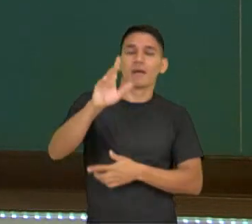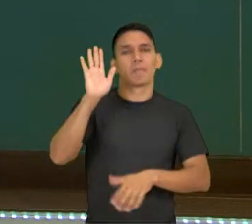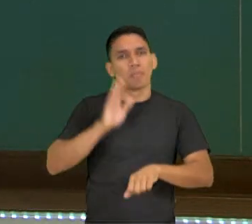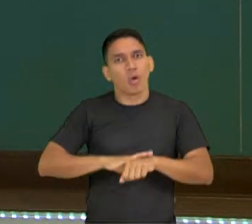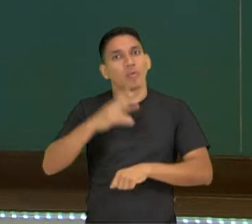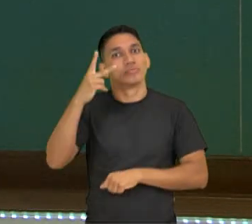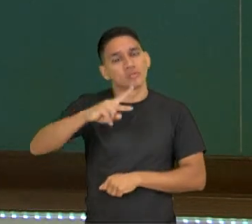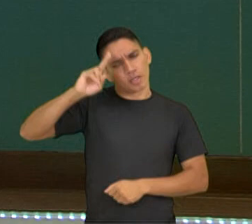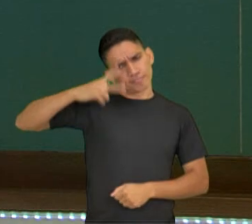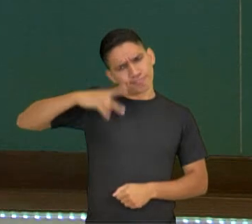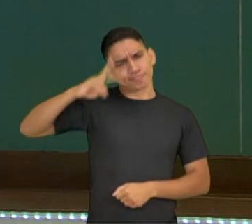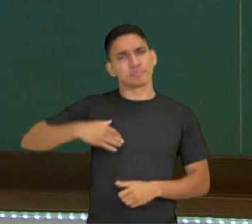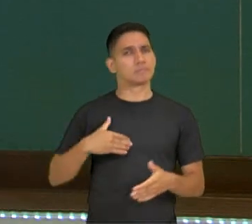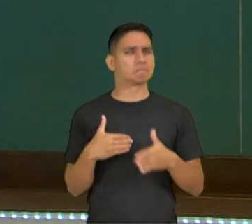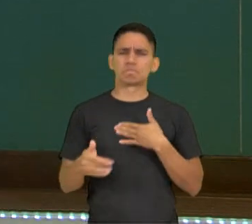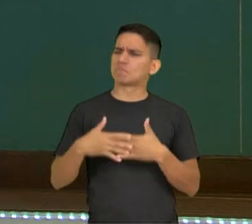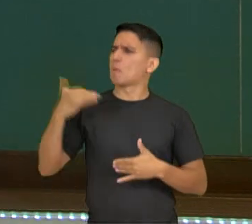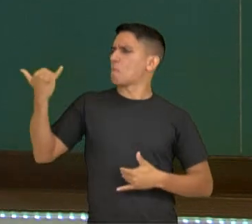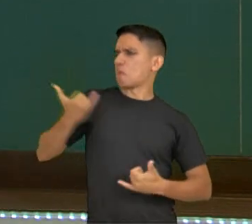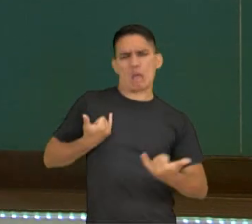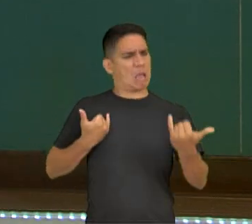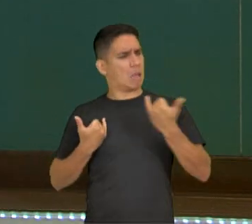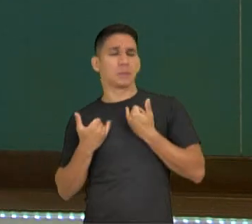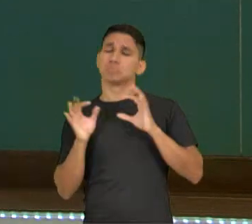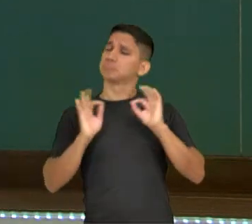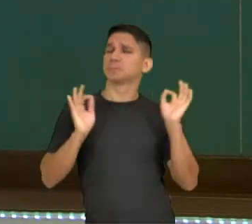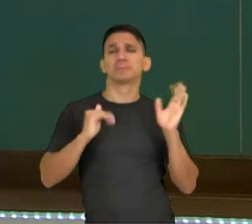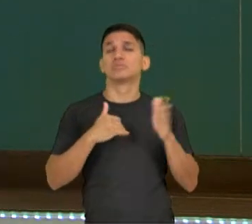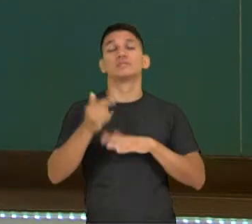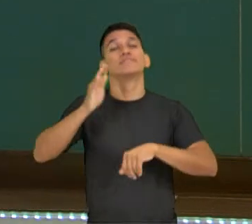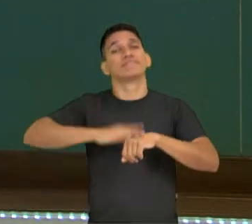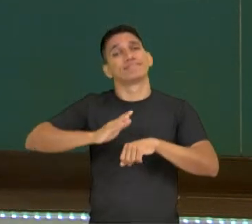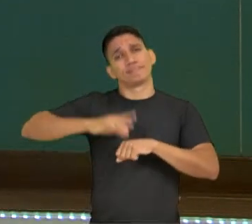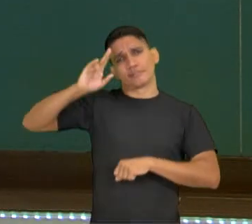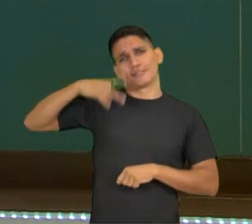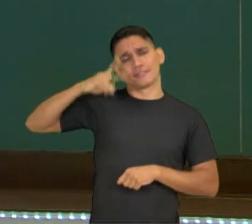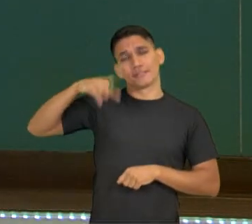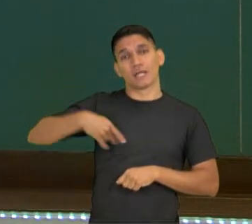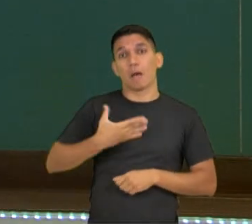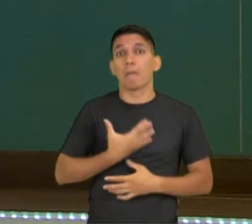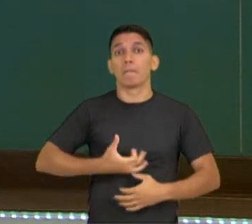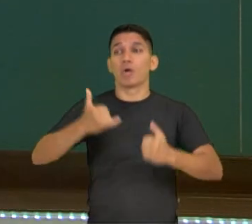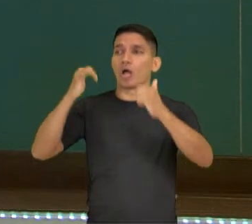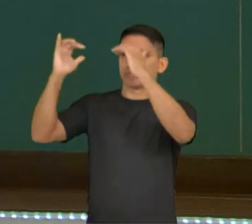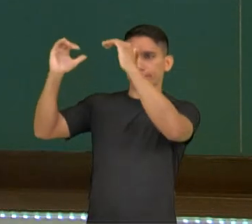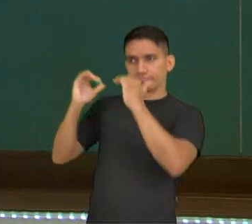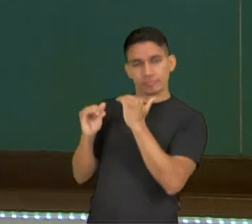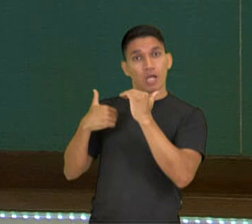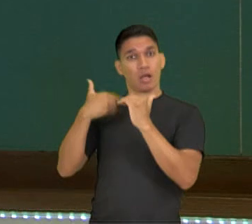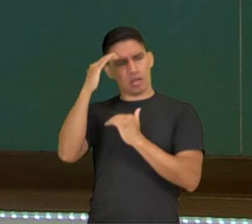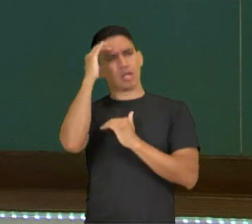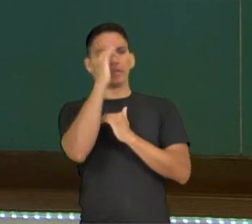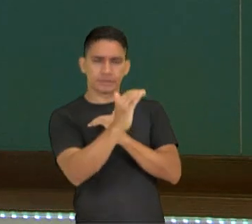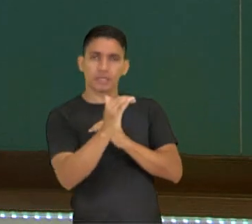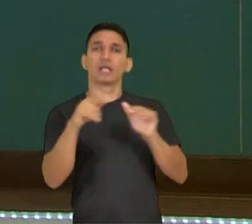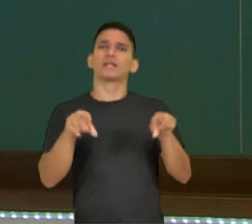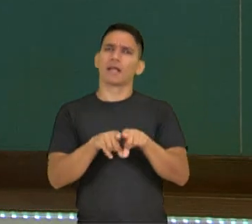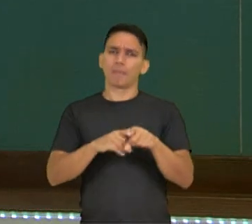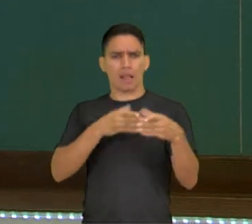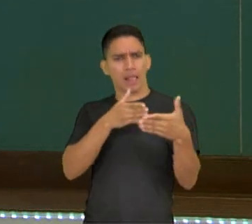você, independente do que digam, do que falem. Então é você ser você, com as pessoas te respeitando, respeitando as suas limitações